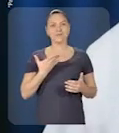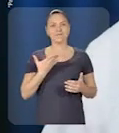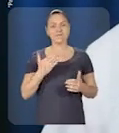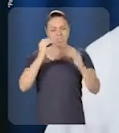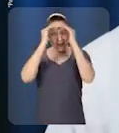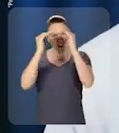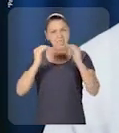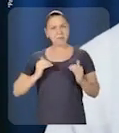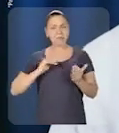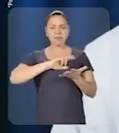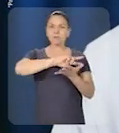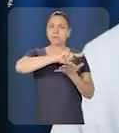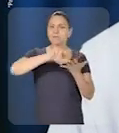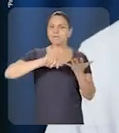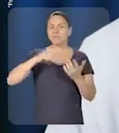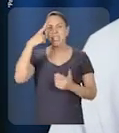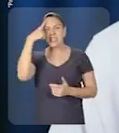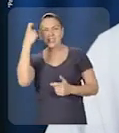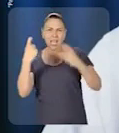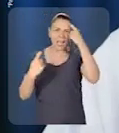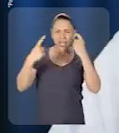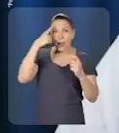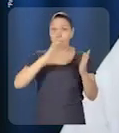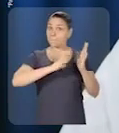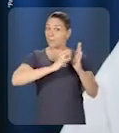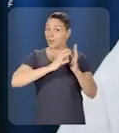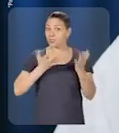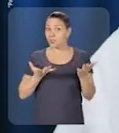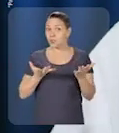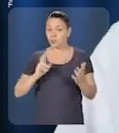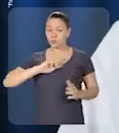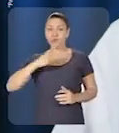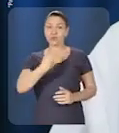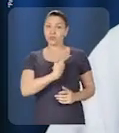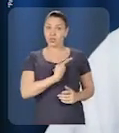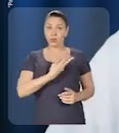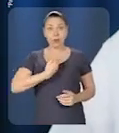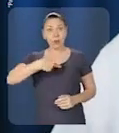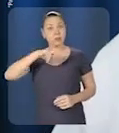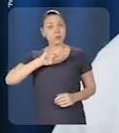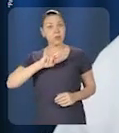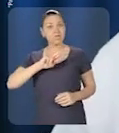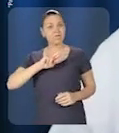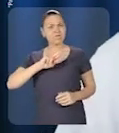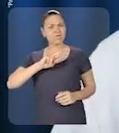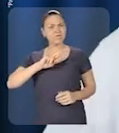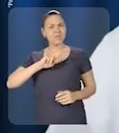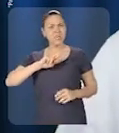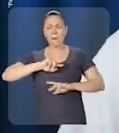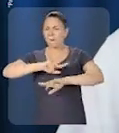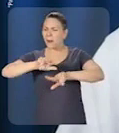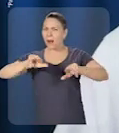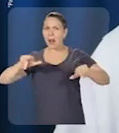que respeite as diferenças de idéias partidos gênero religião as